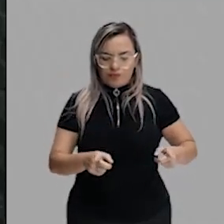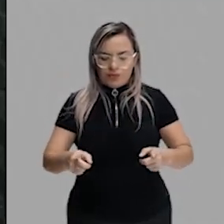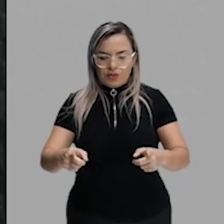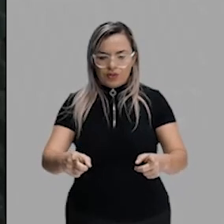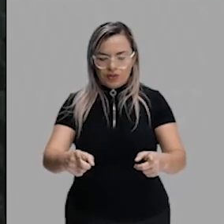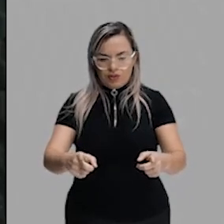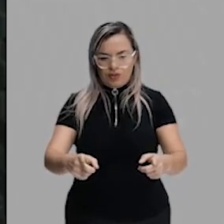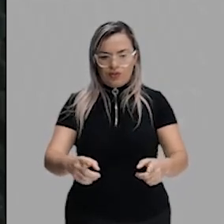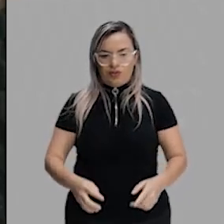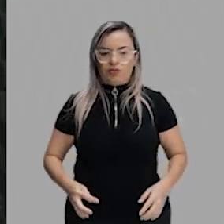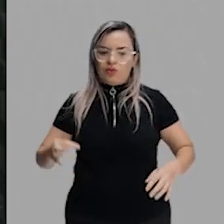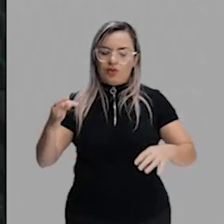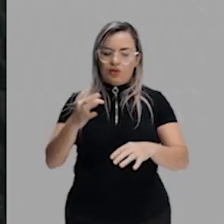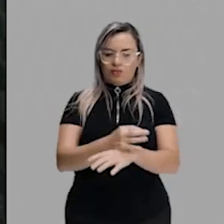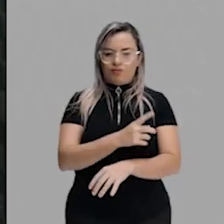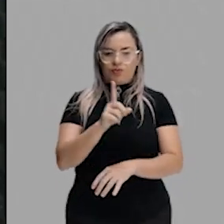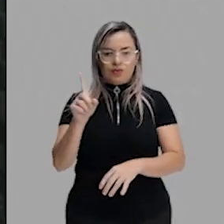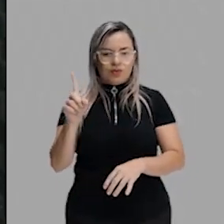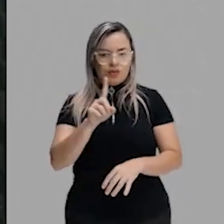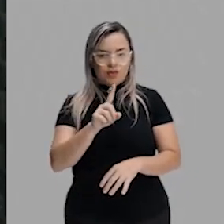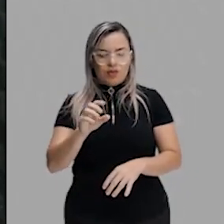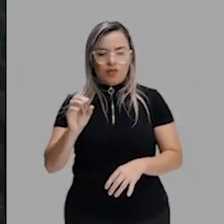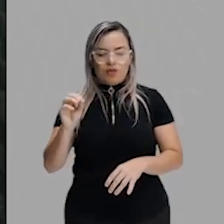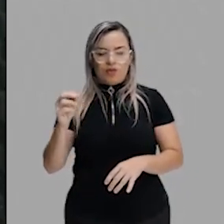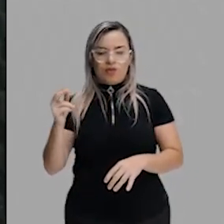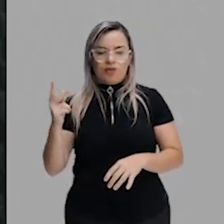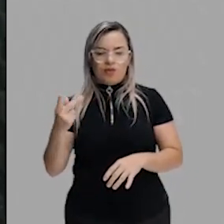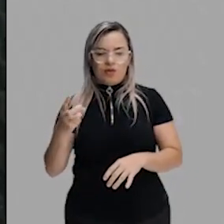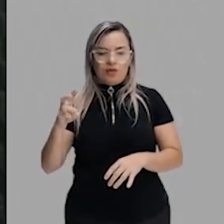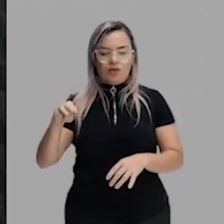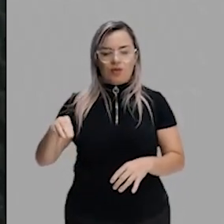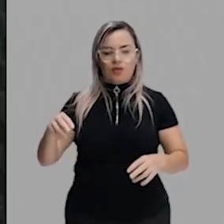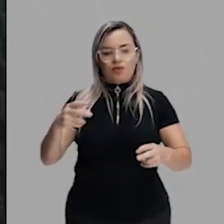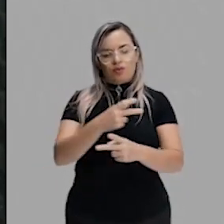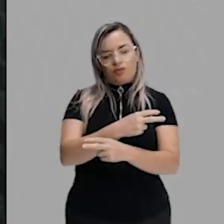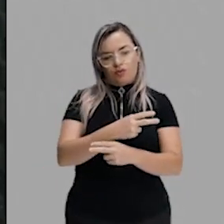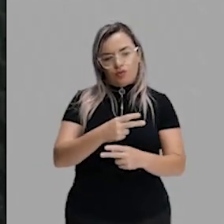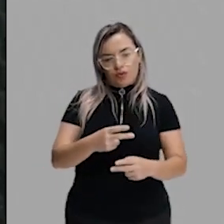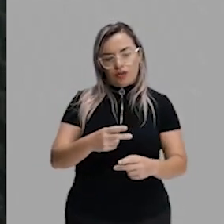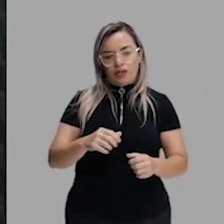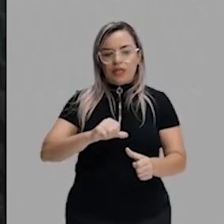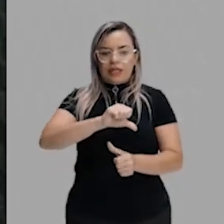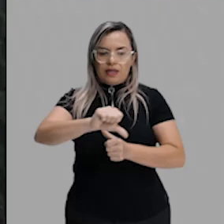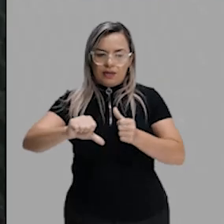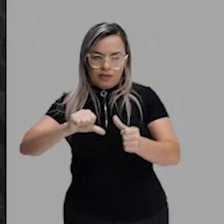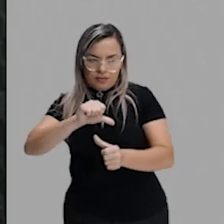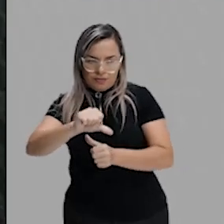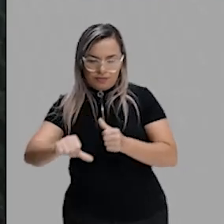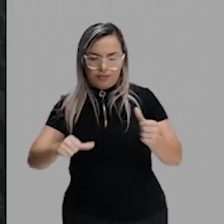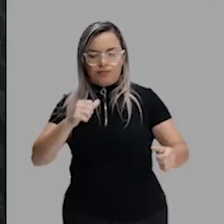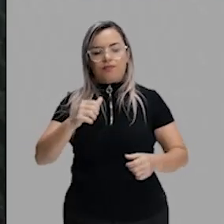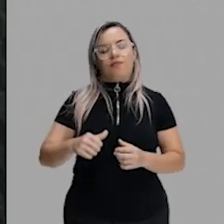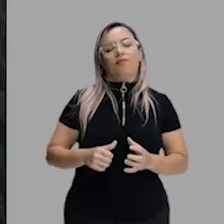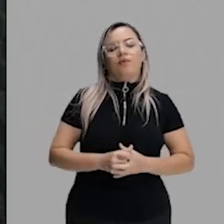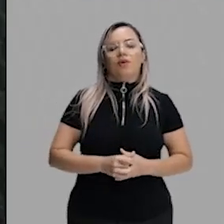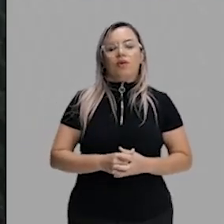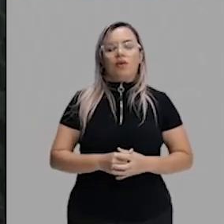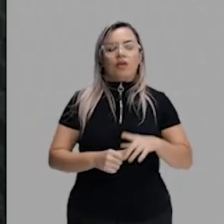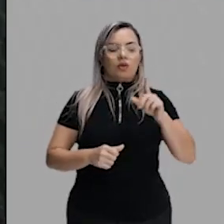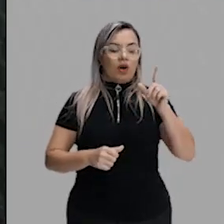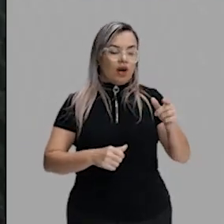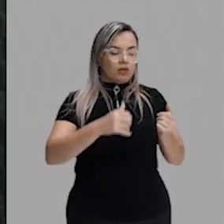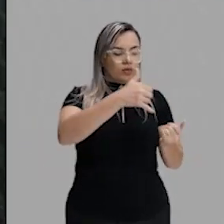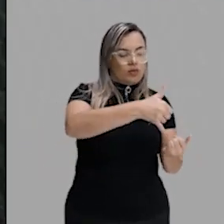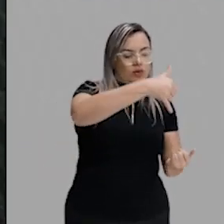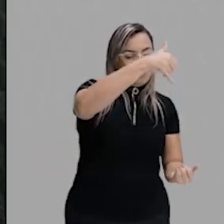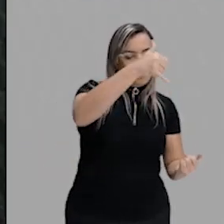resistor não ôhmico, de resistência variável. Certo? No caso do resistor ôhmico, o gráfico vai ser uma